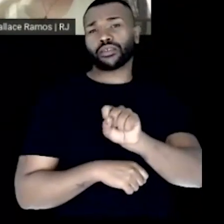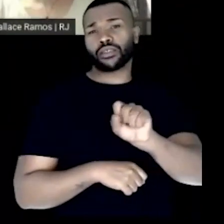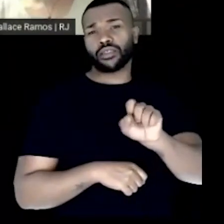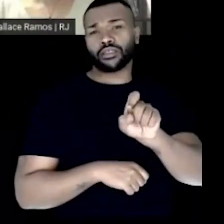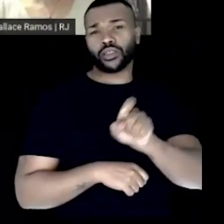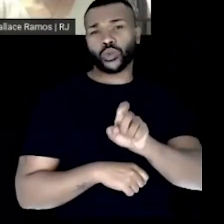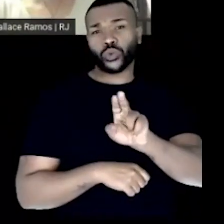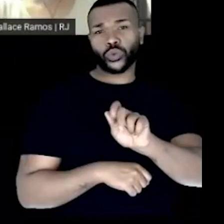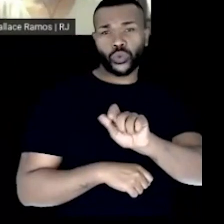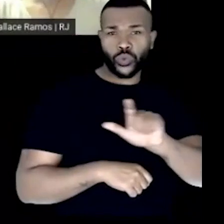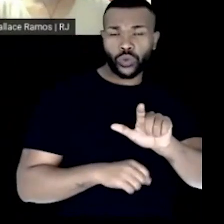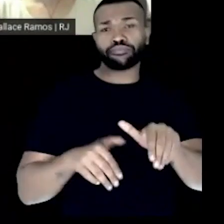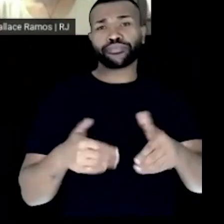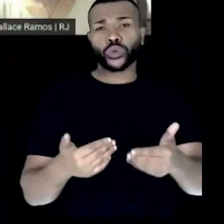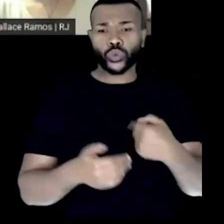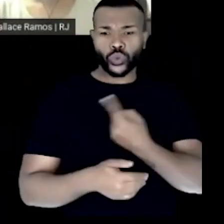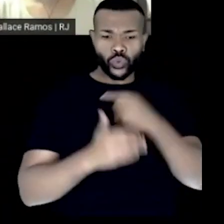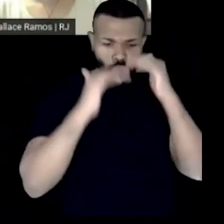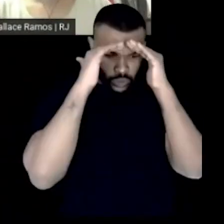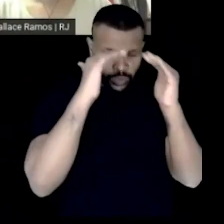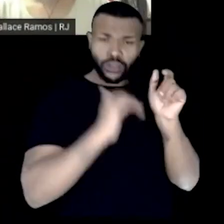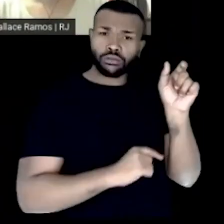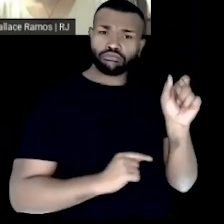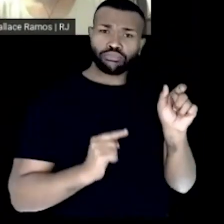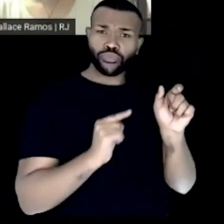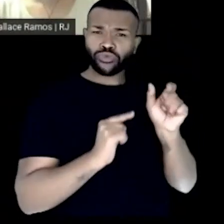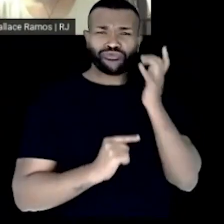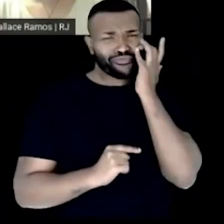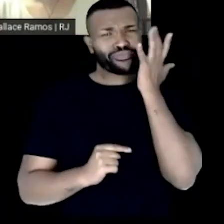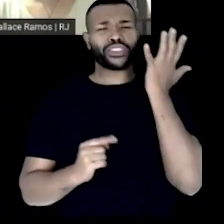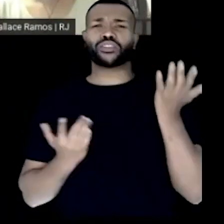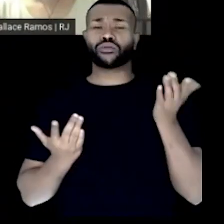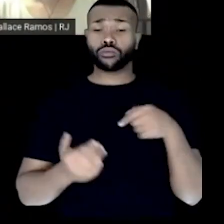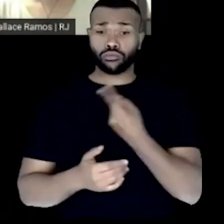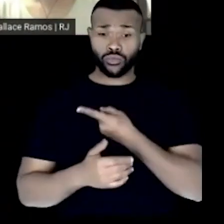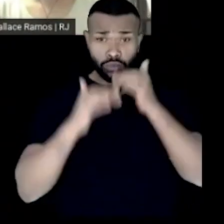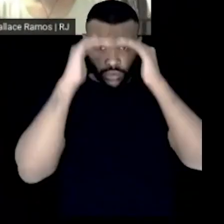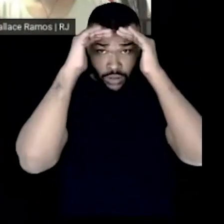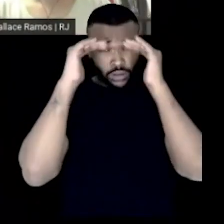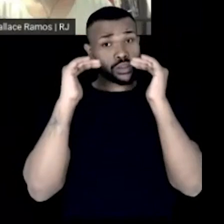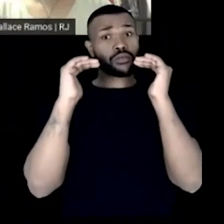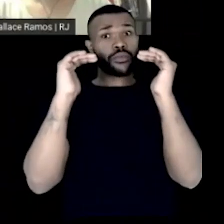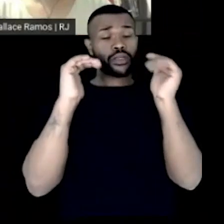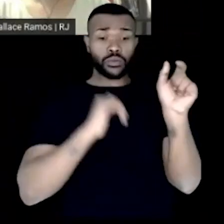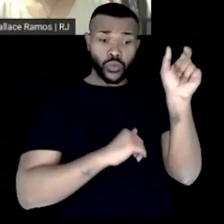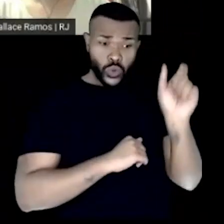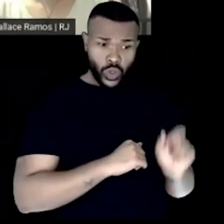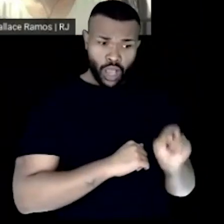idiota. Mas, entende? Então, acho que quando a gente respeita quem o personagem é, fica fácil. Quando a gente